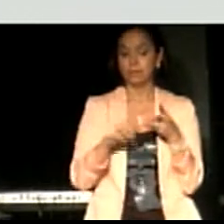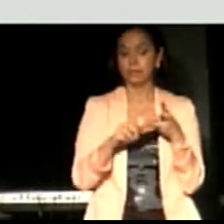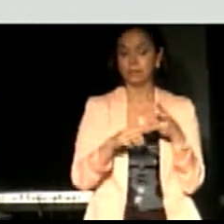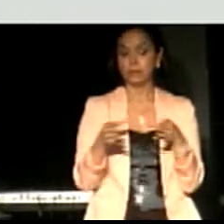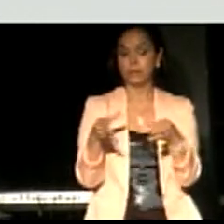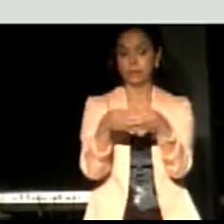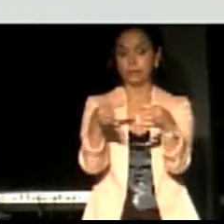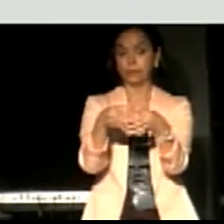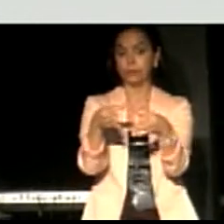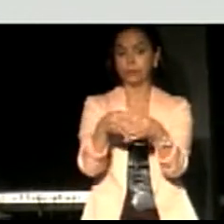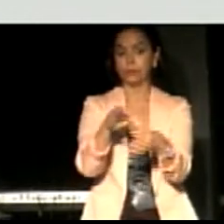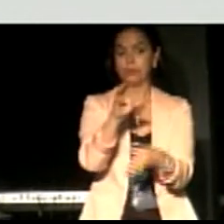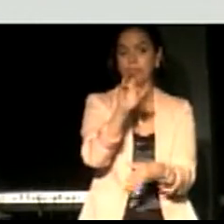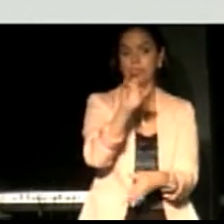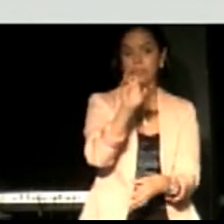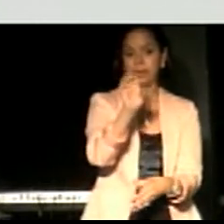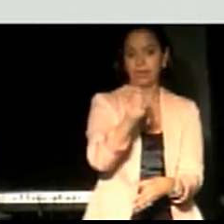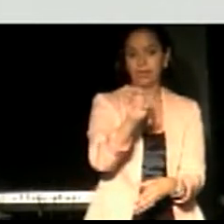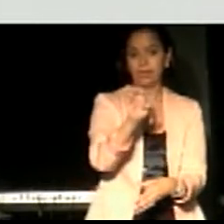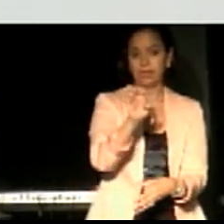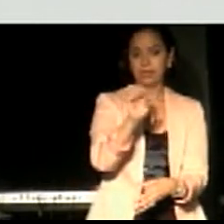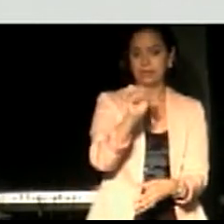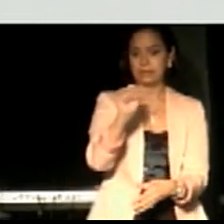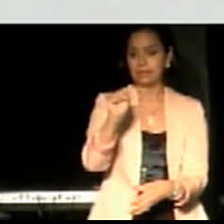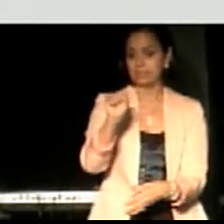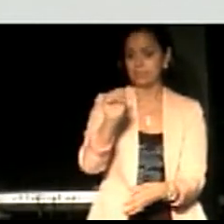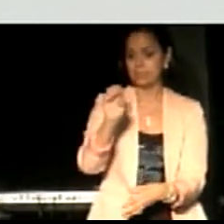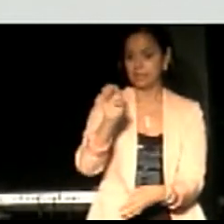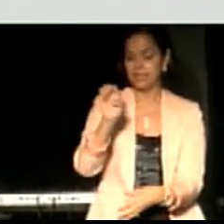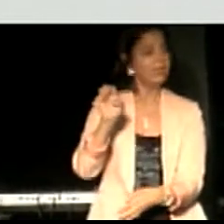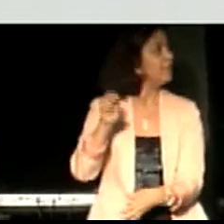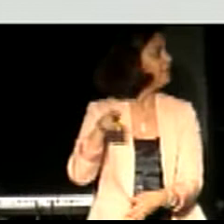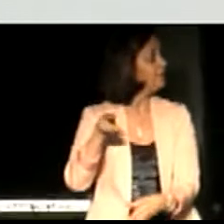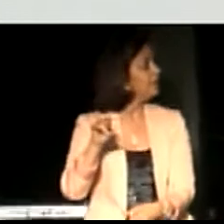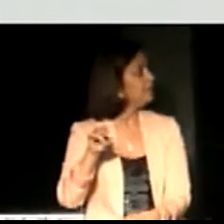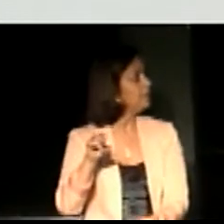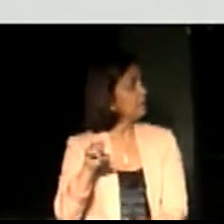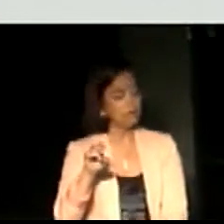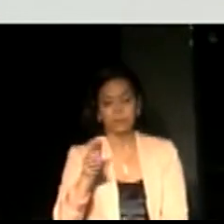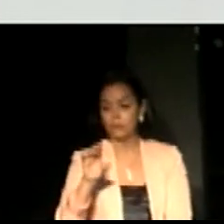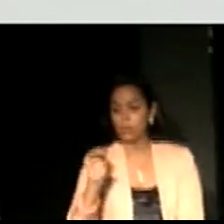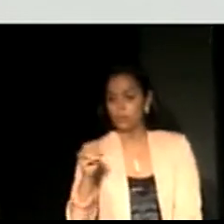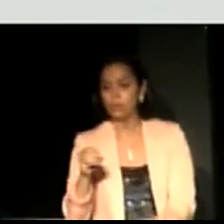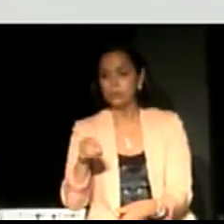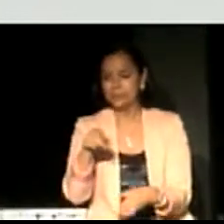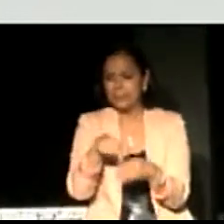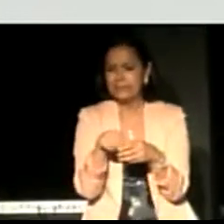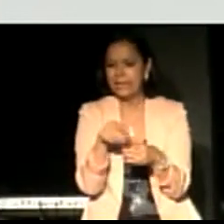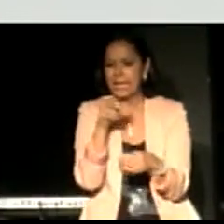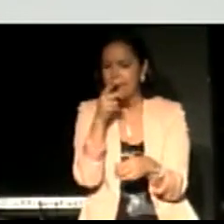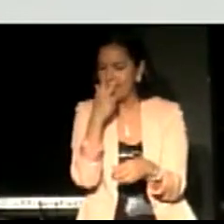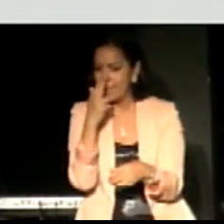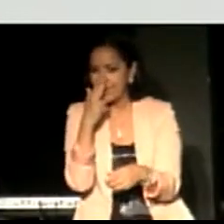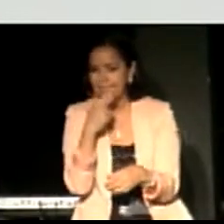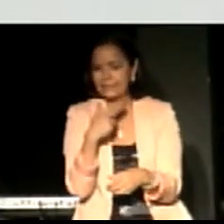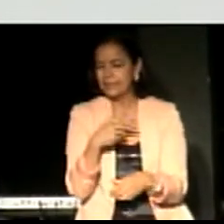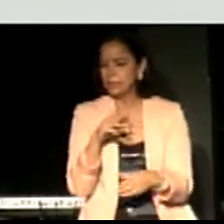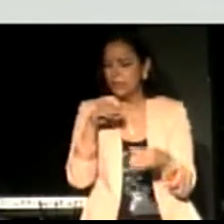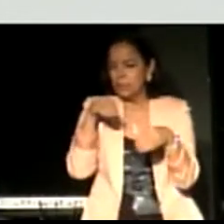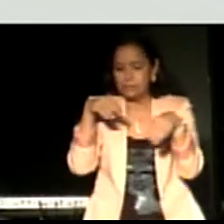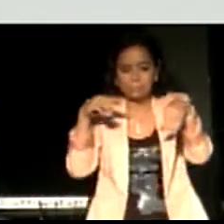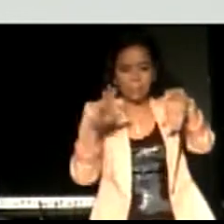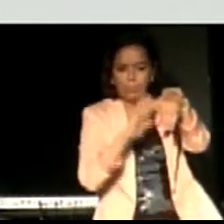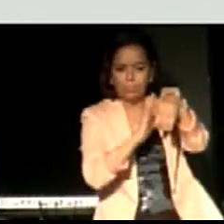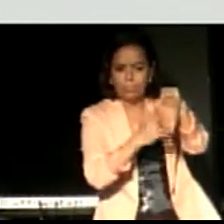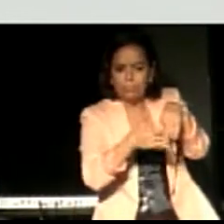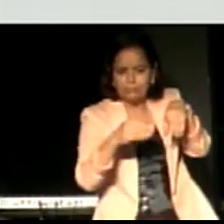os essênios, eram místicos, viviam em cavernas, em Qumran, muito perto, muito